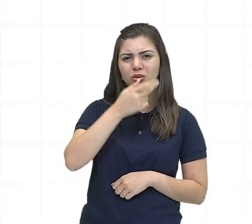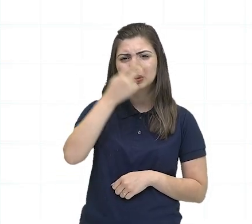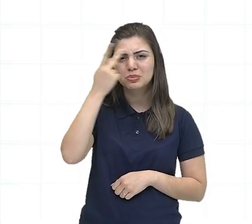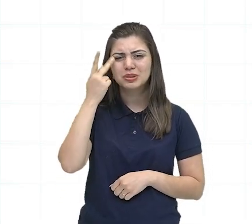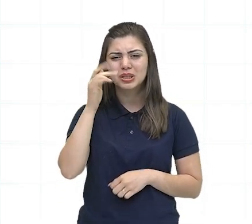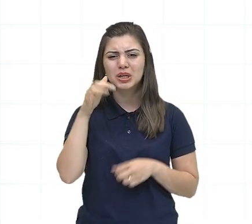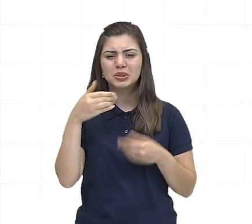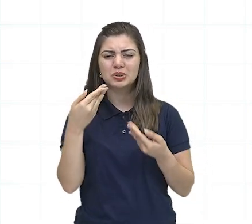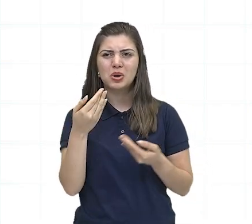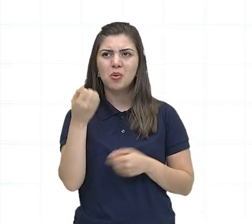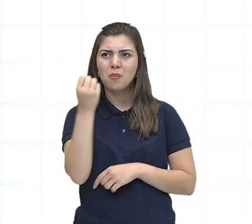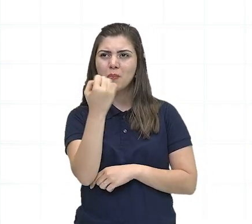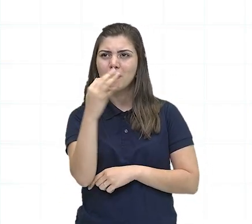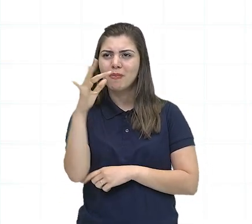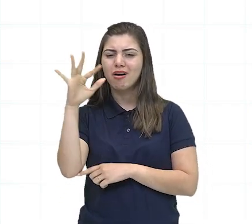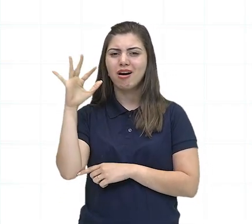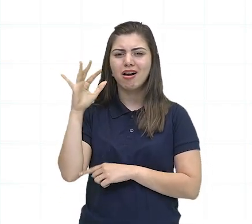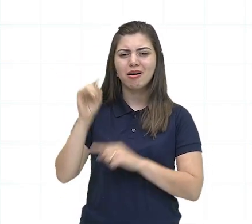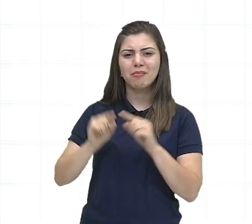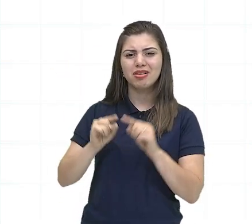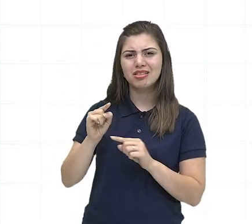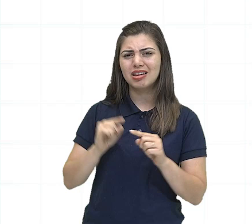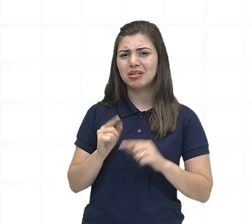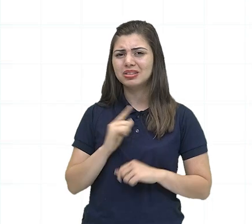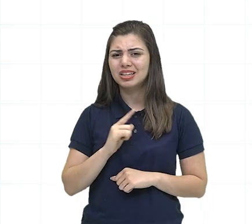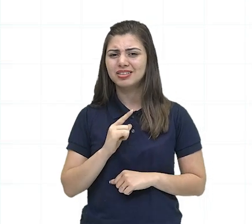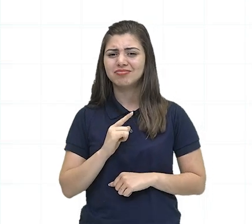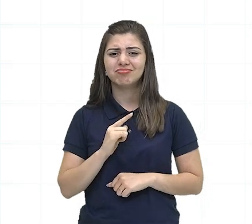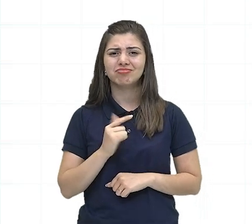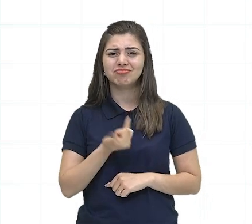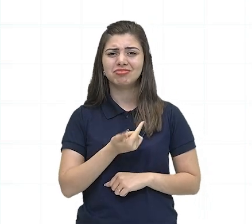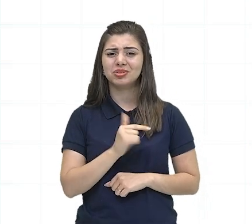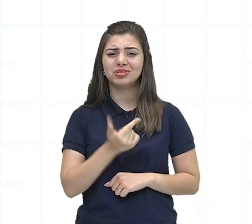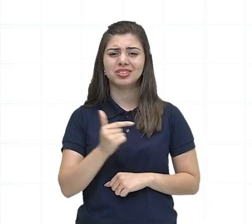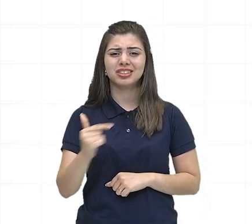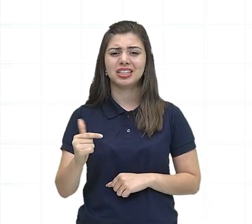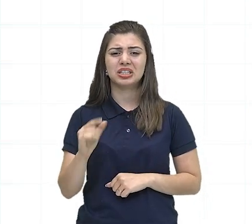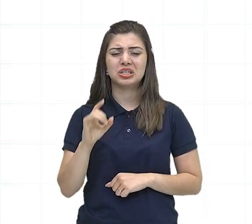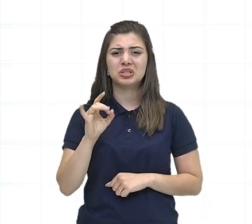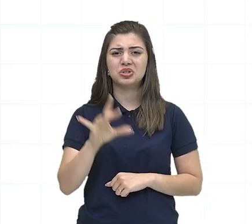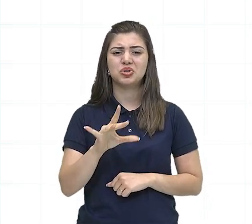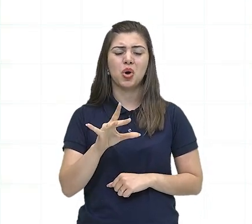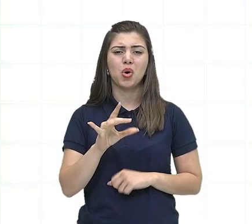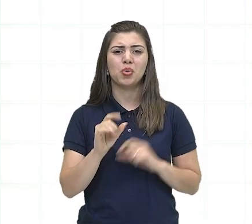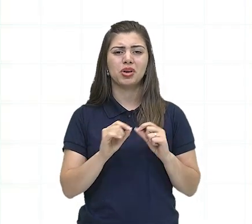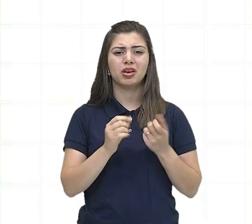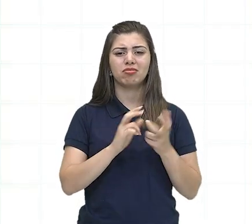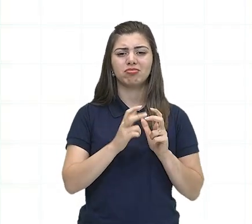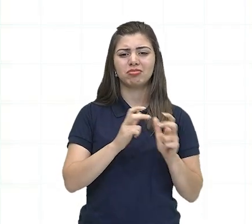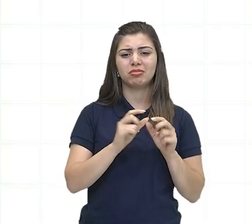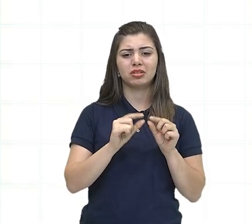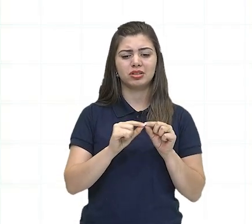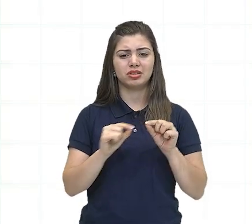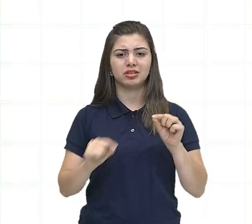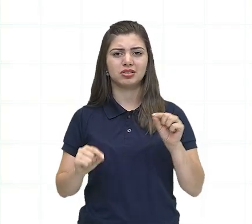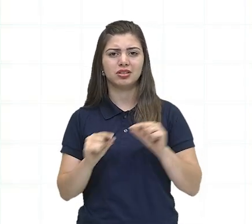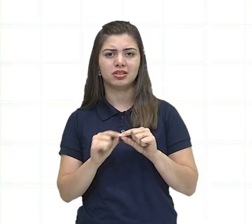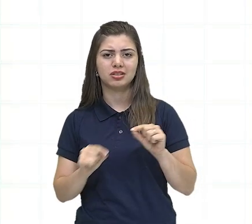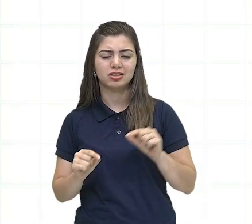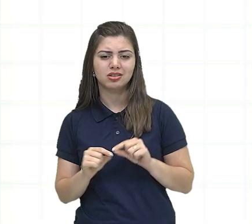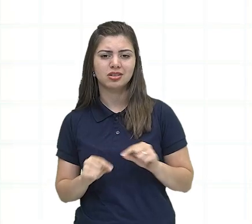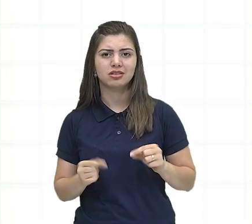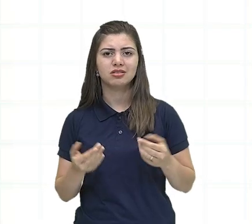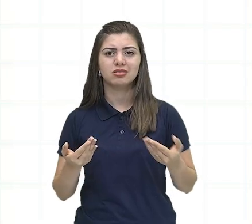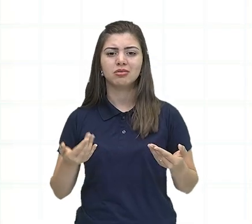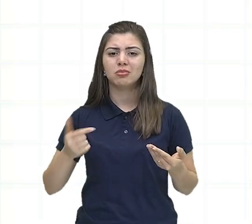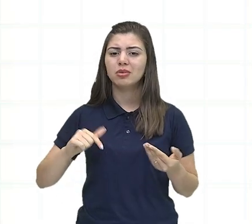pessoa, uma paisagem, um objeto? Não. Você vê apenas formas. Você vê aqui linhas, certo? Você